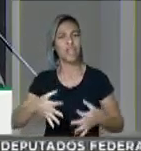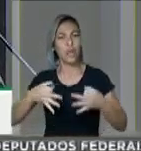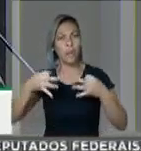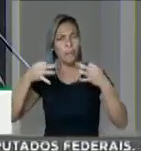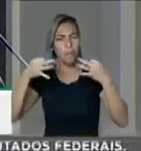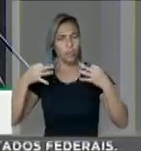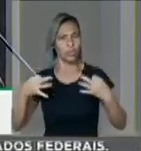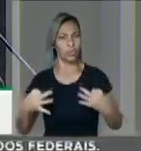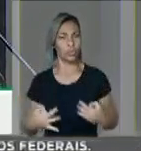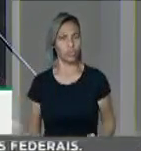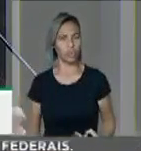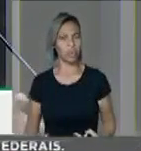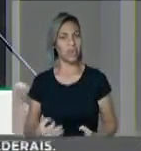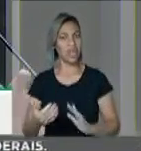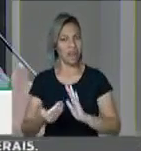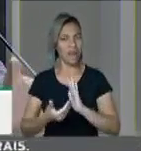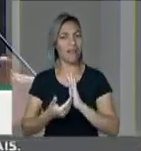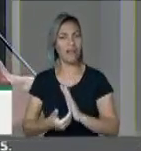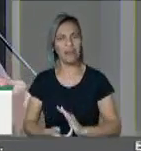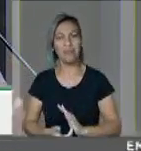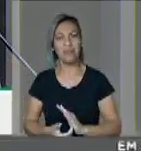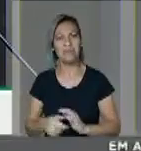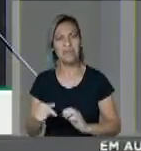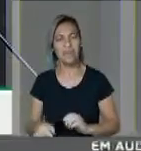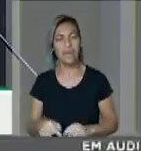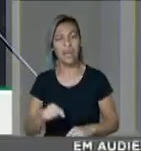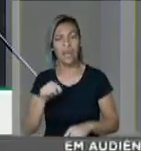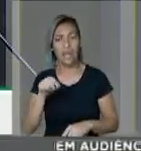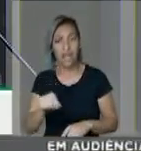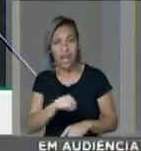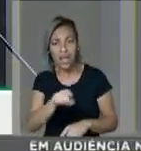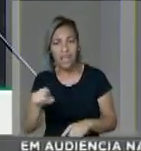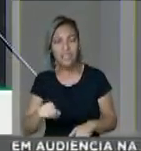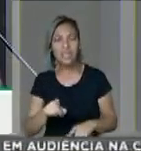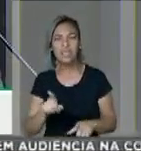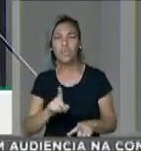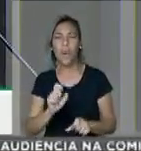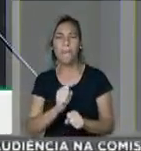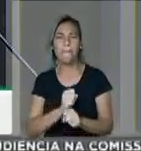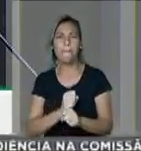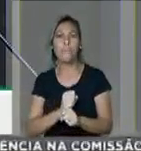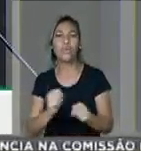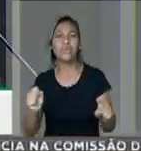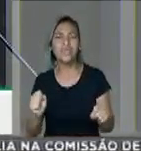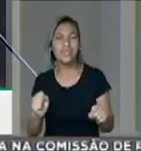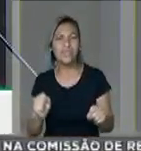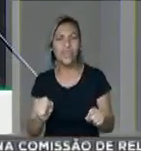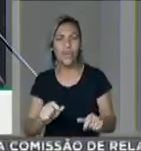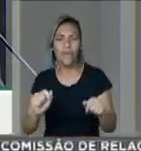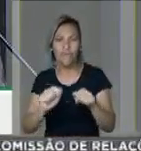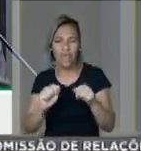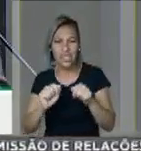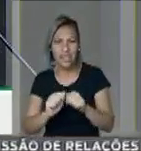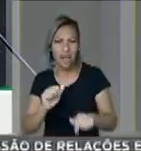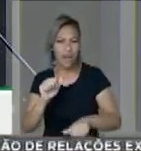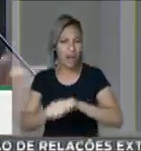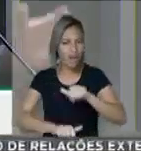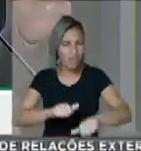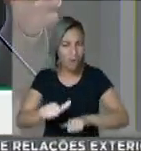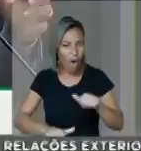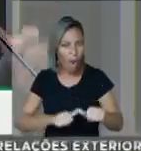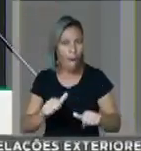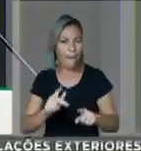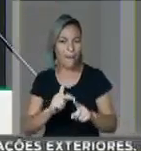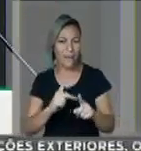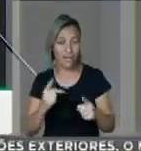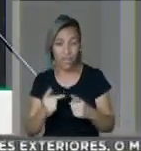Câmara dos Deputados. Evidentemente, não é possível fazer e tratar do tema reforma da